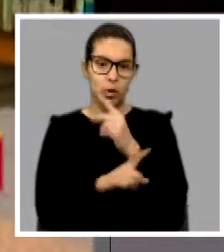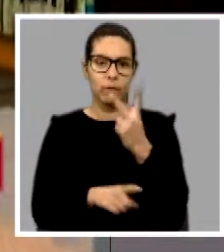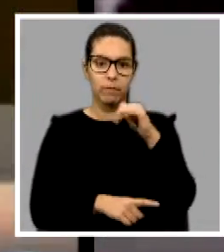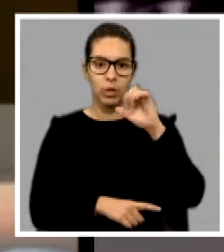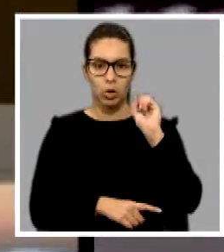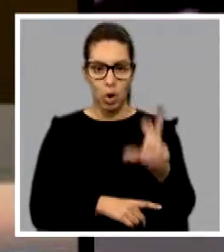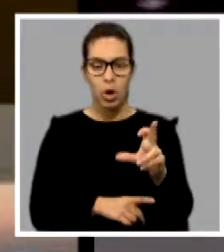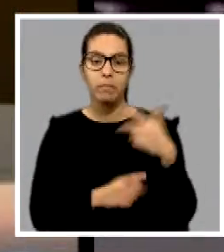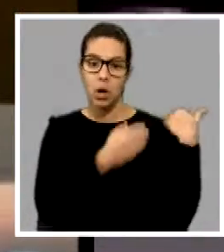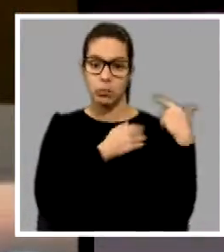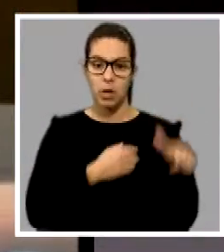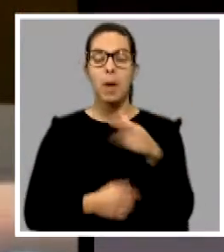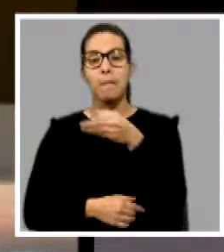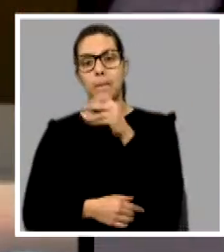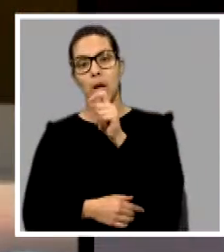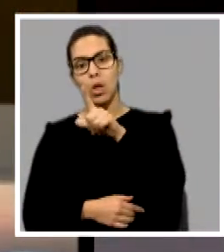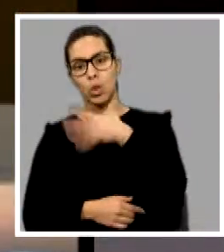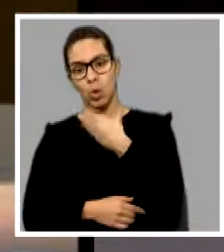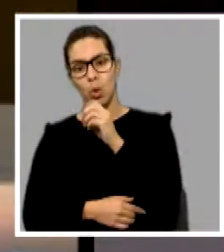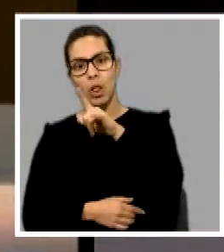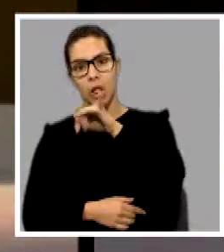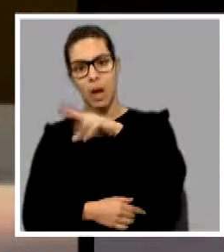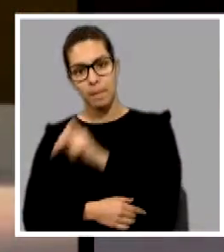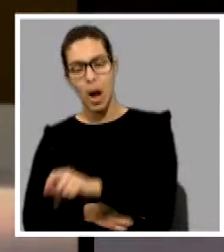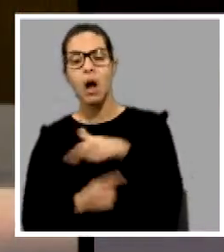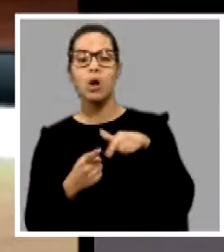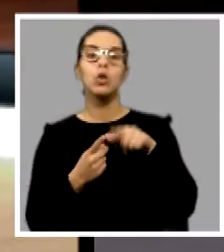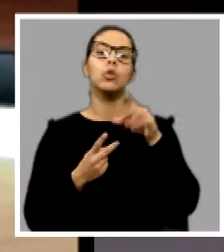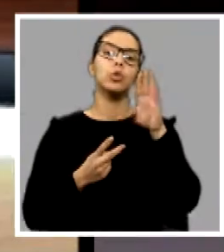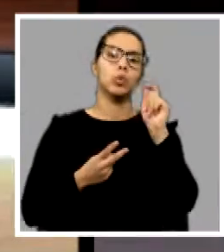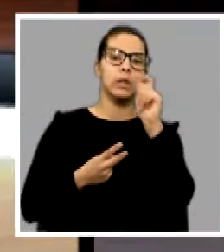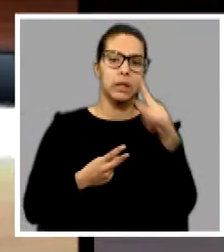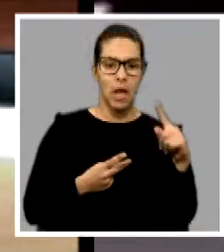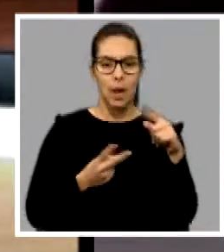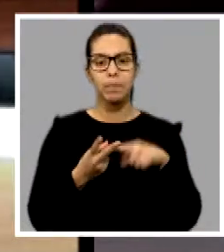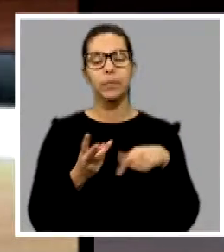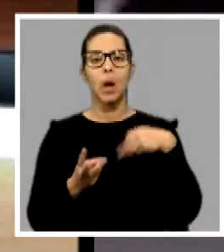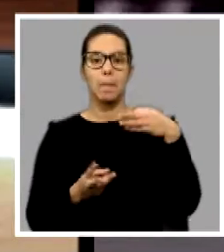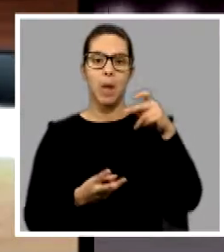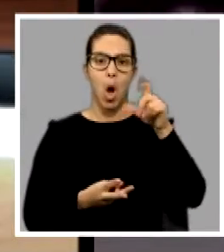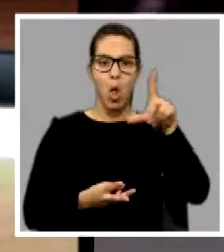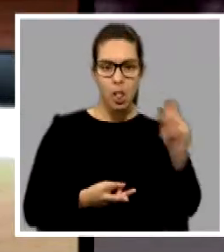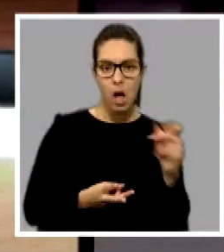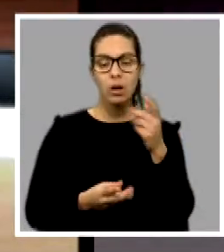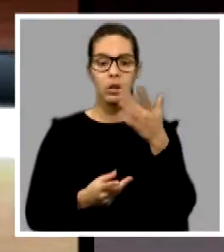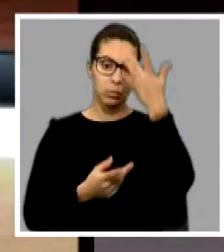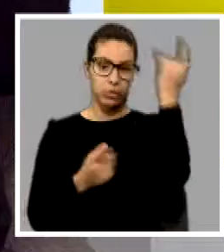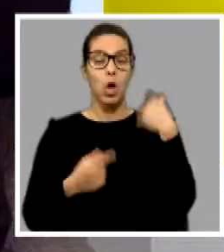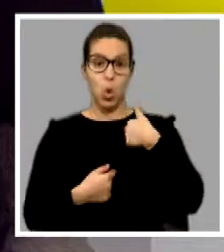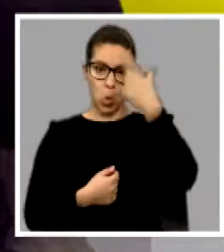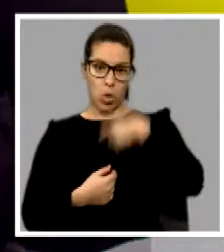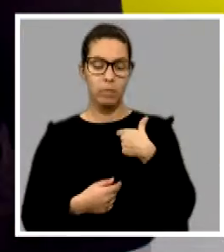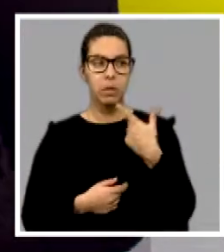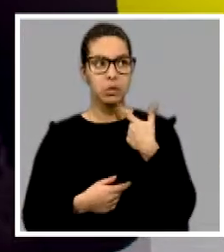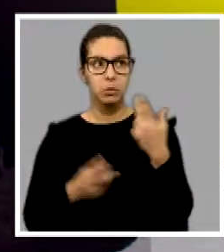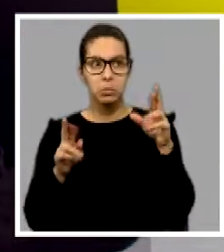professor Vitor Macieira, que era o responsável, o professor Pedro Lima, a professora José Luís Cavalheiro, a professora Paula Almeida, eu,